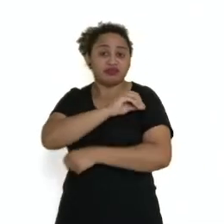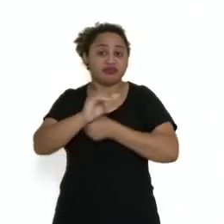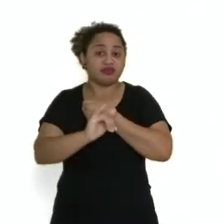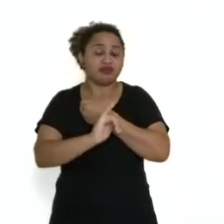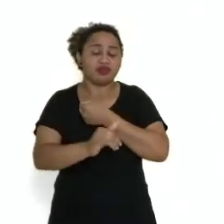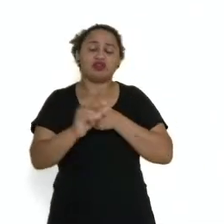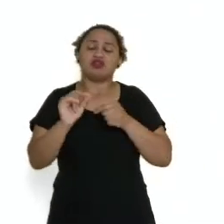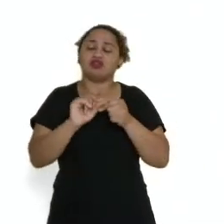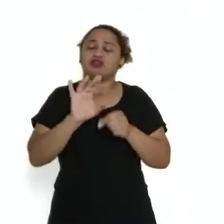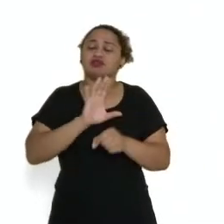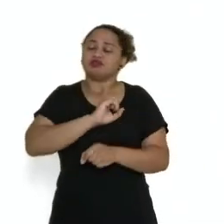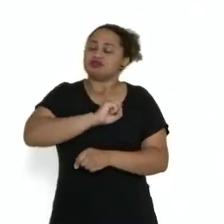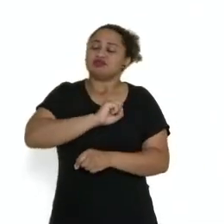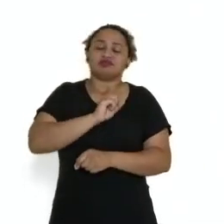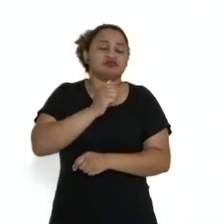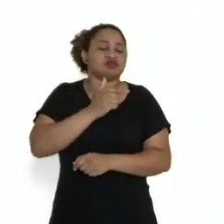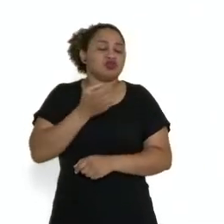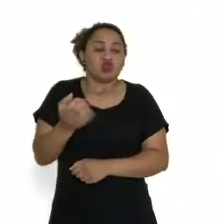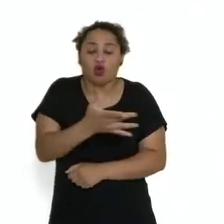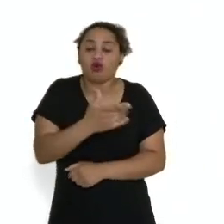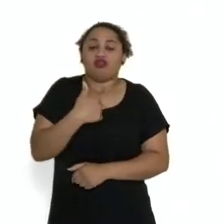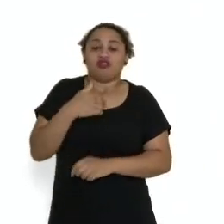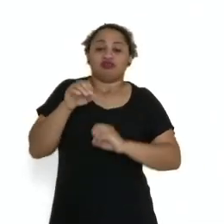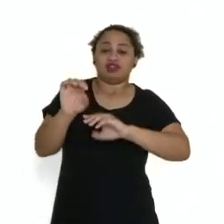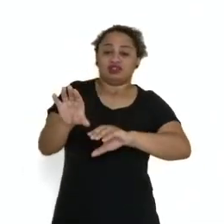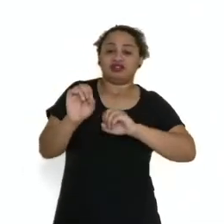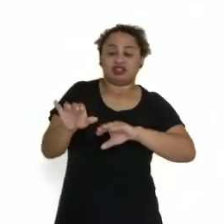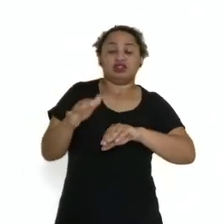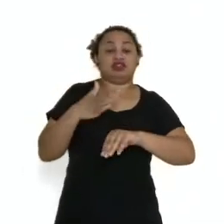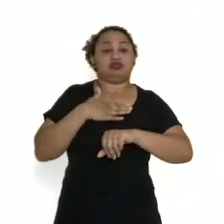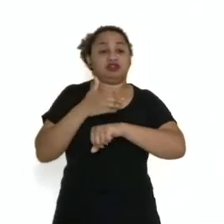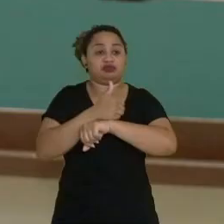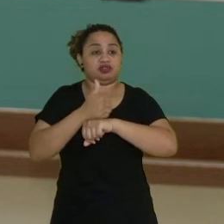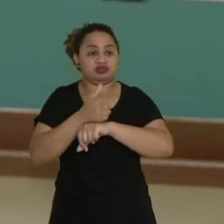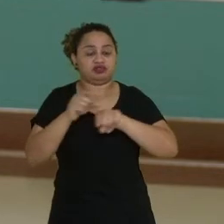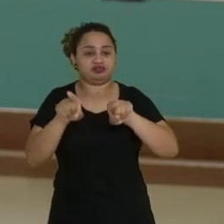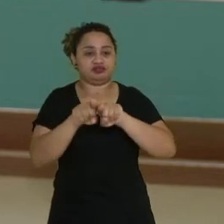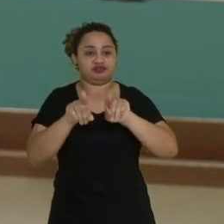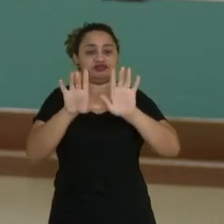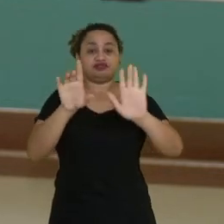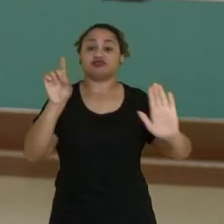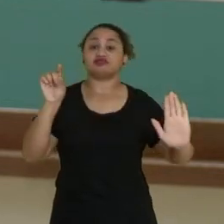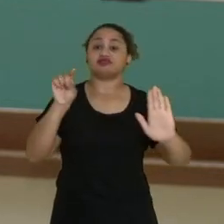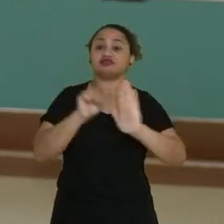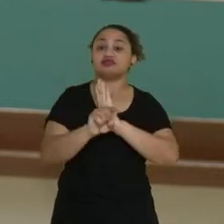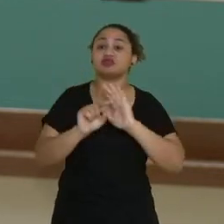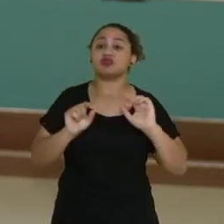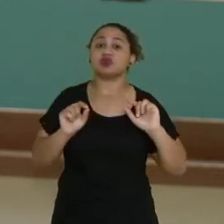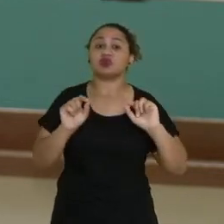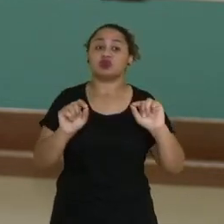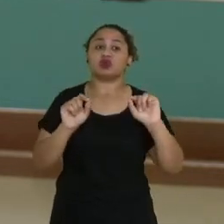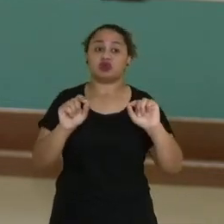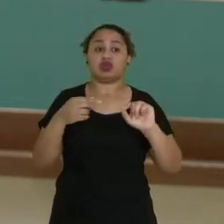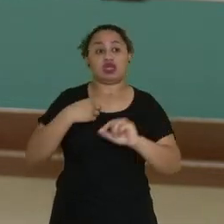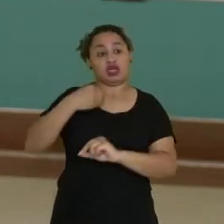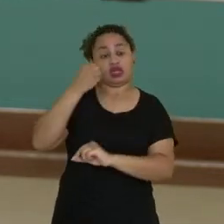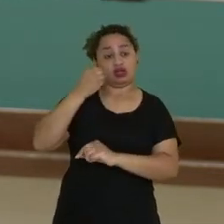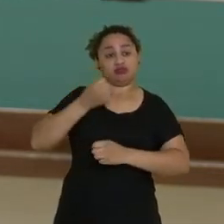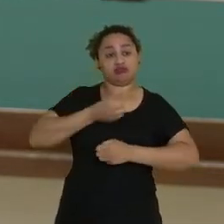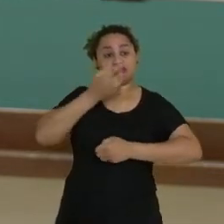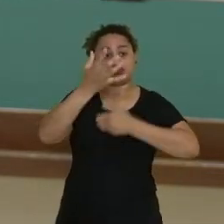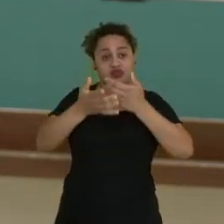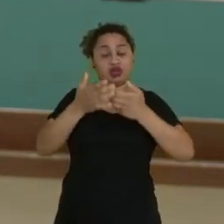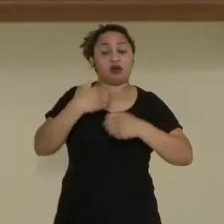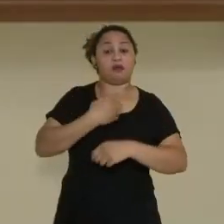renovam o meu amor pela educação e pela minha profissão. Pergunta: a experiência relatada